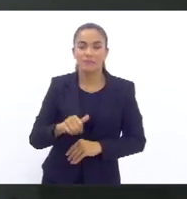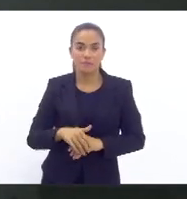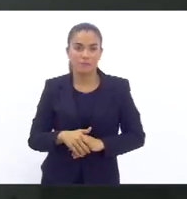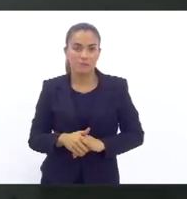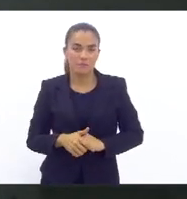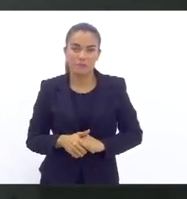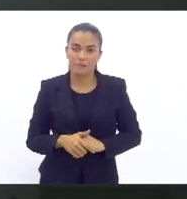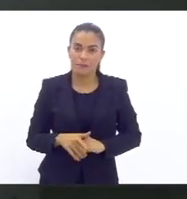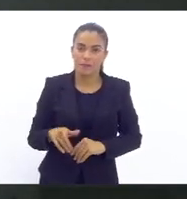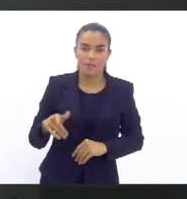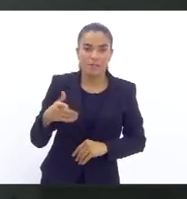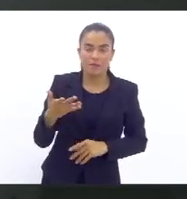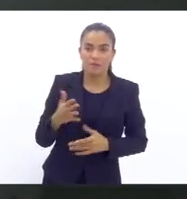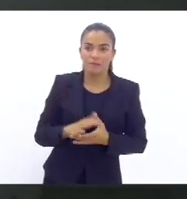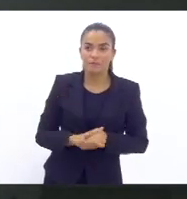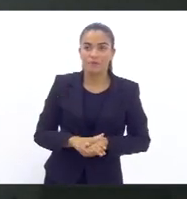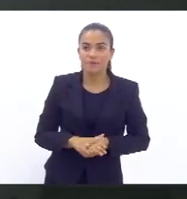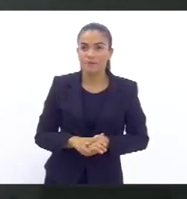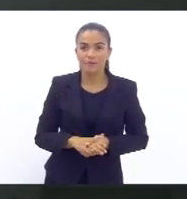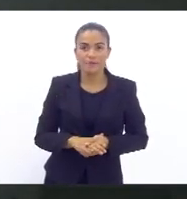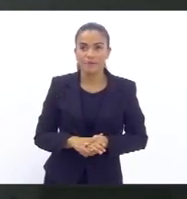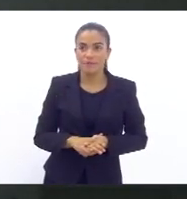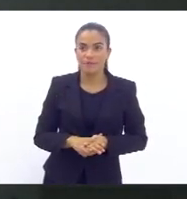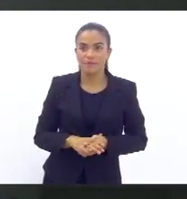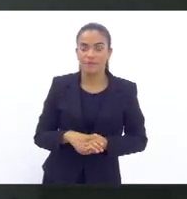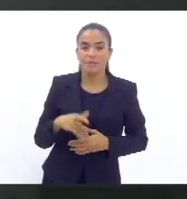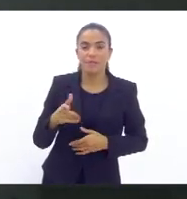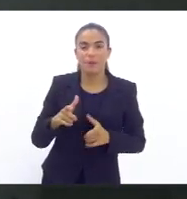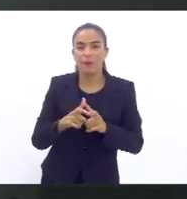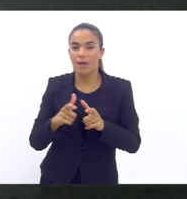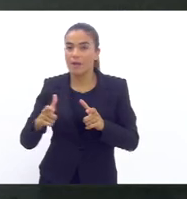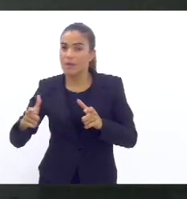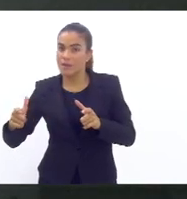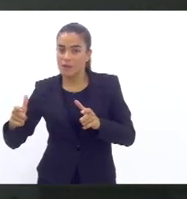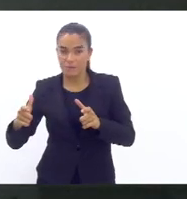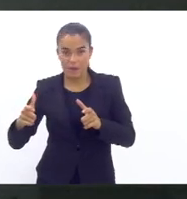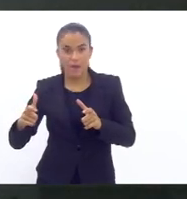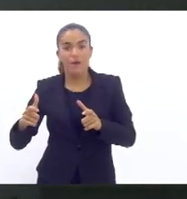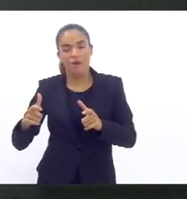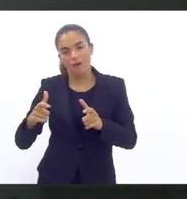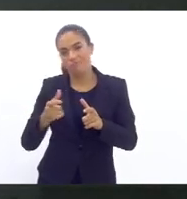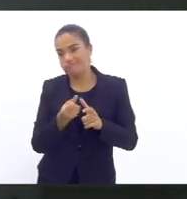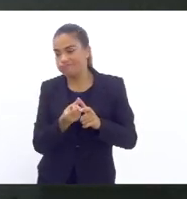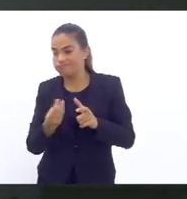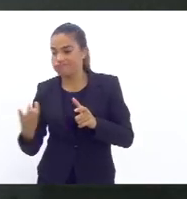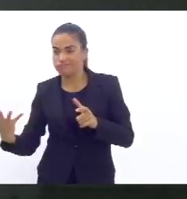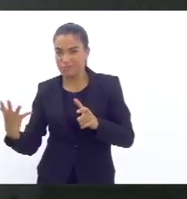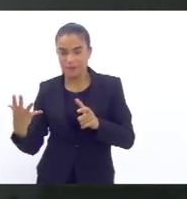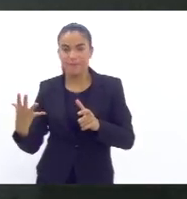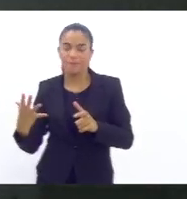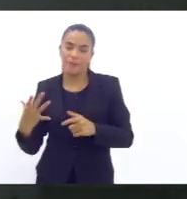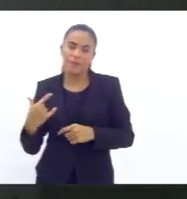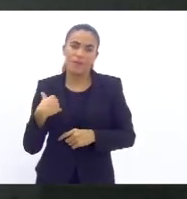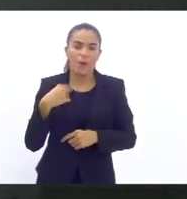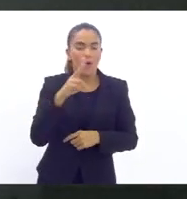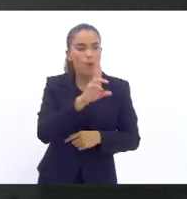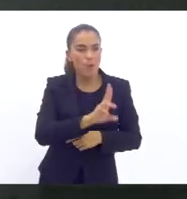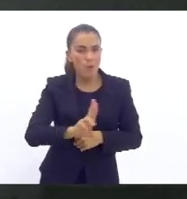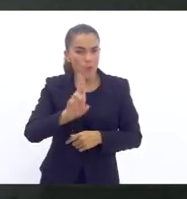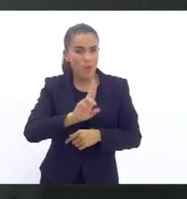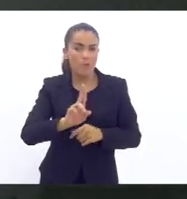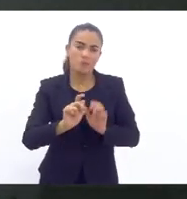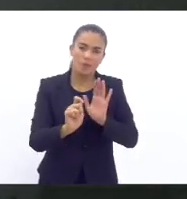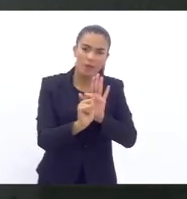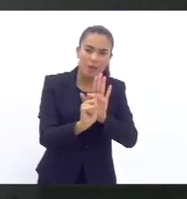da população a gente participados então é maior muito maior a quantidade Então a gente vai ver que essa questão do uso e